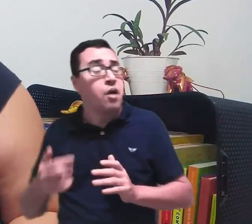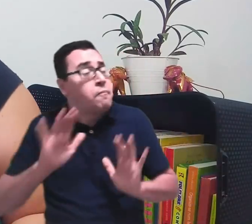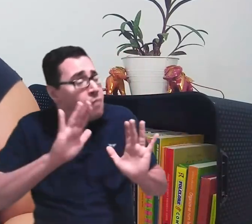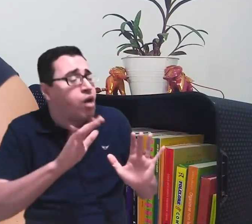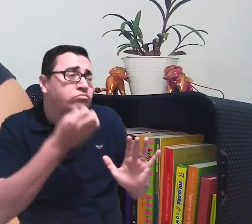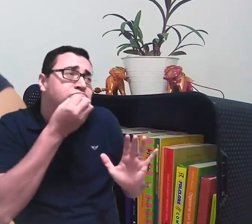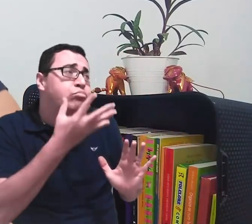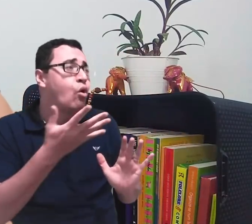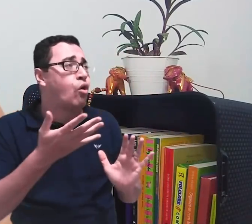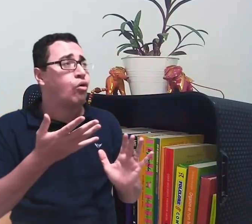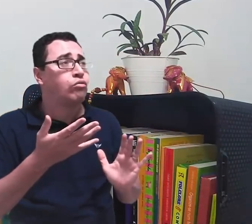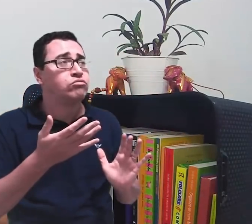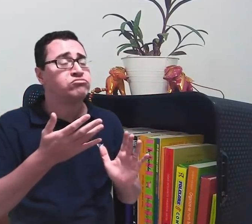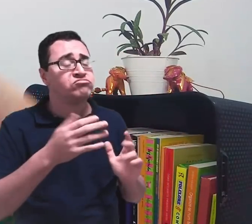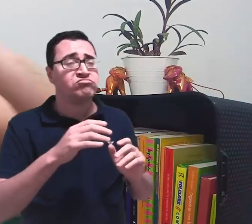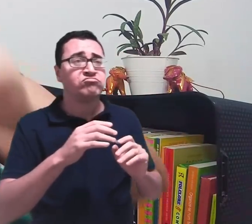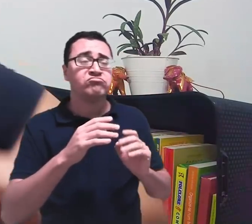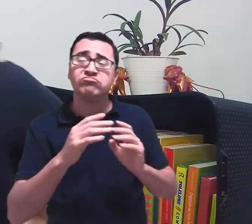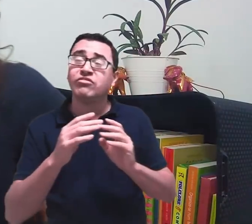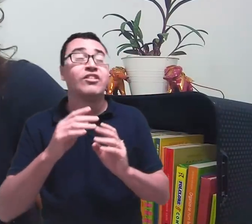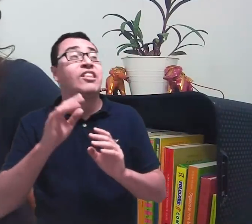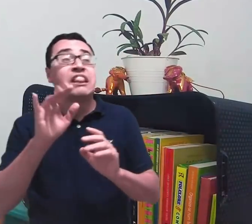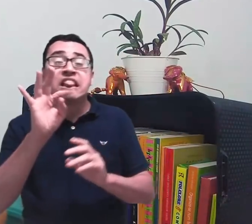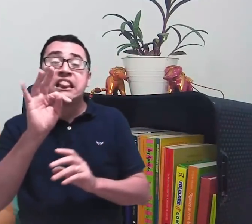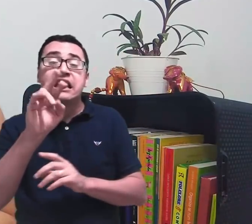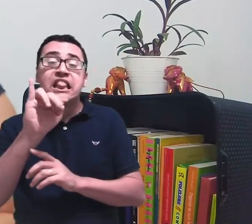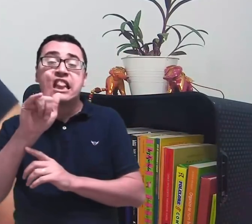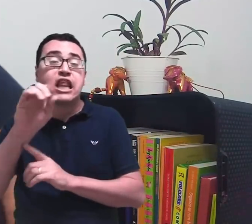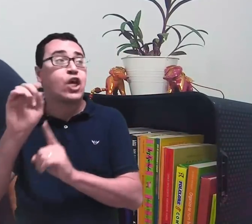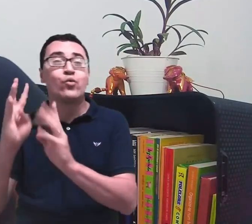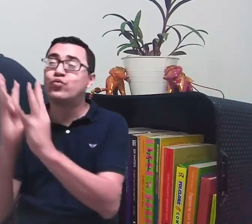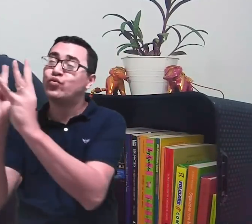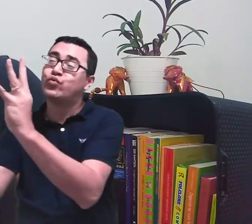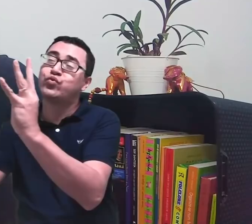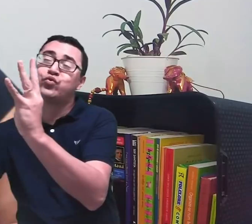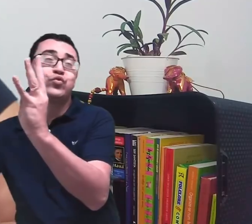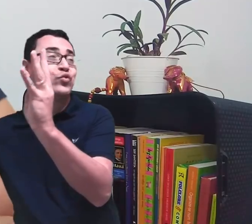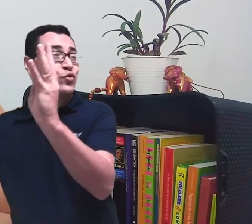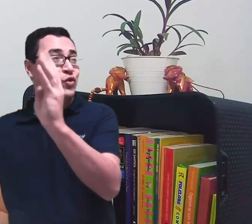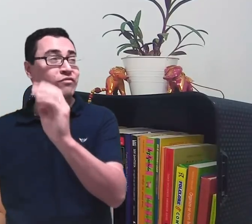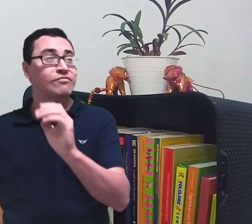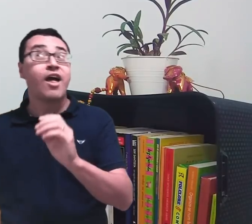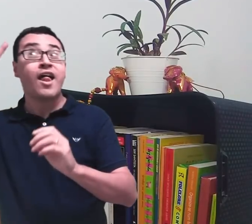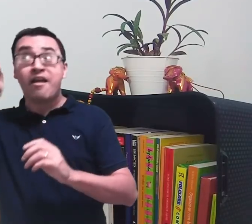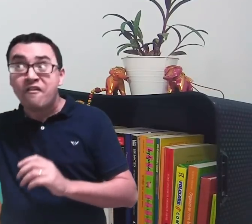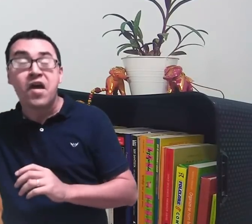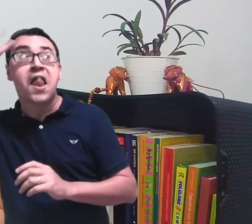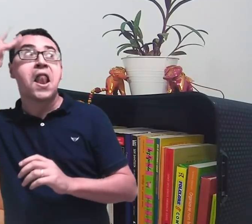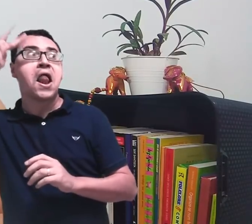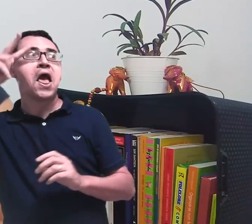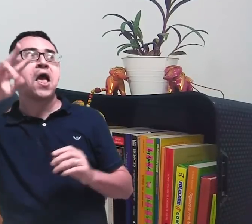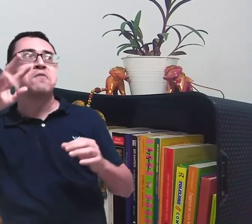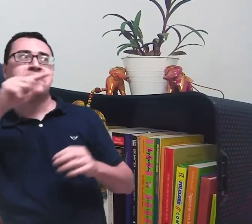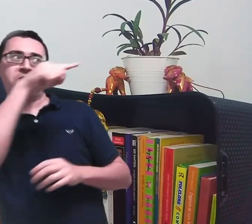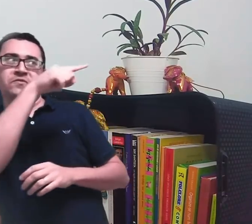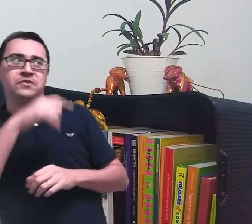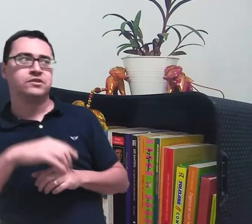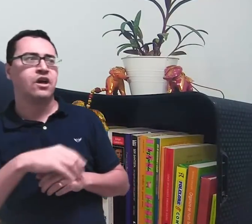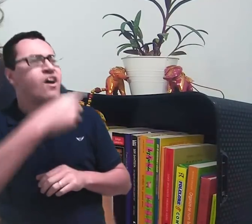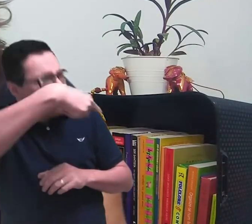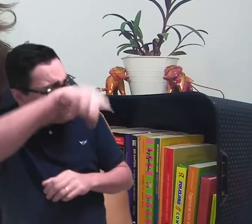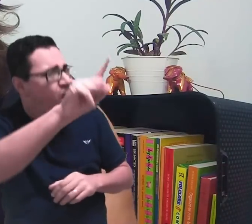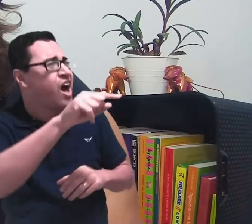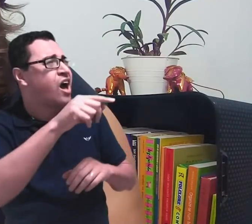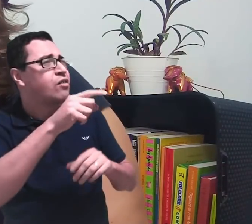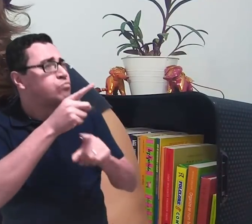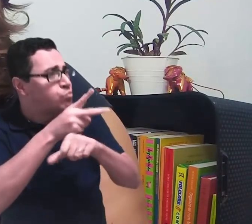à cor do trigo. E acrescentou: vá rever as rosas. Compreenderá que a sua é única no